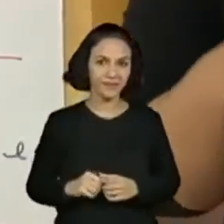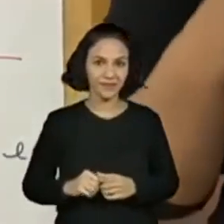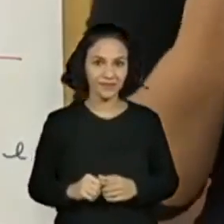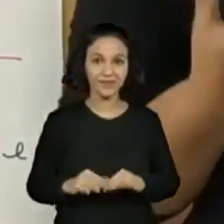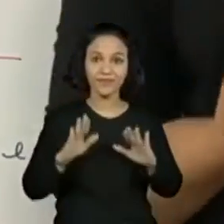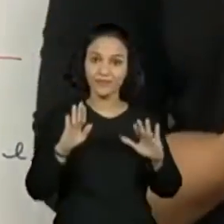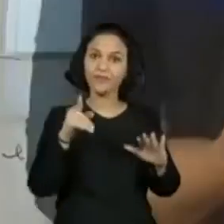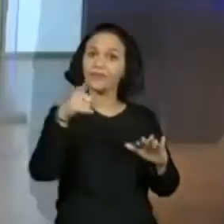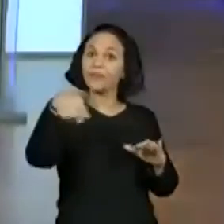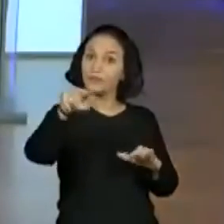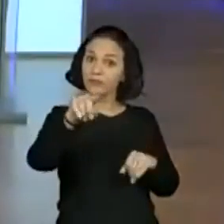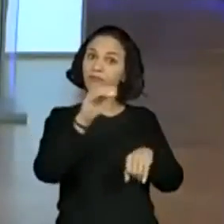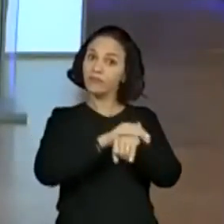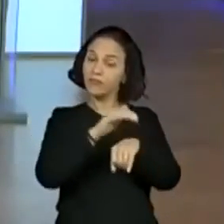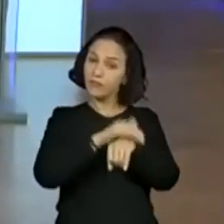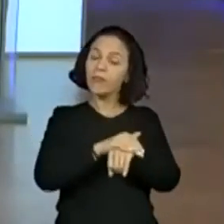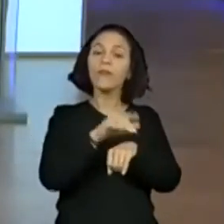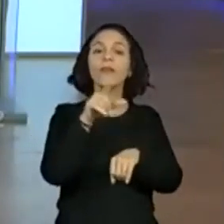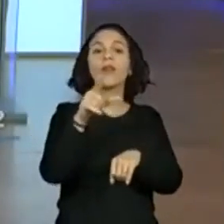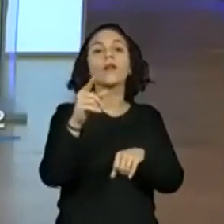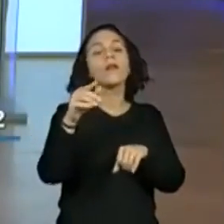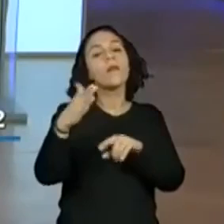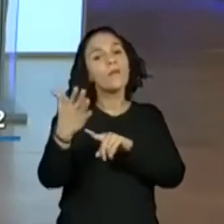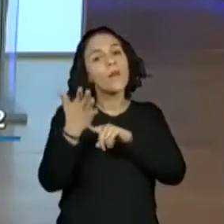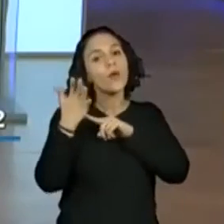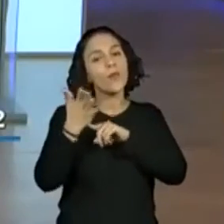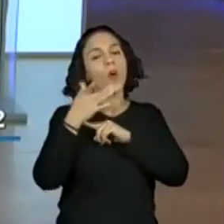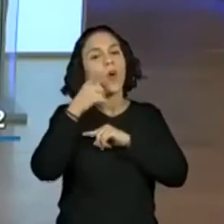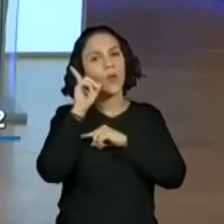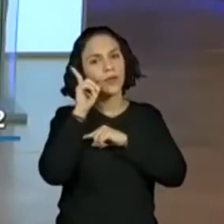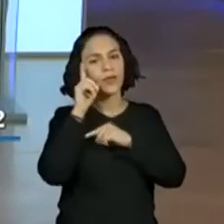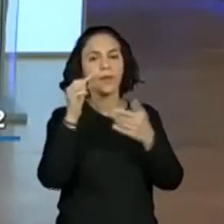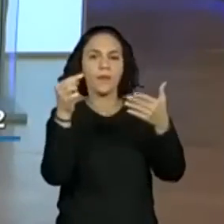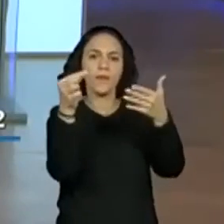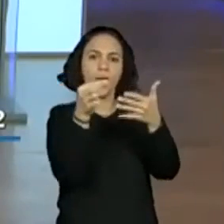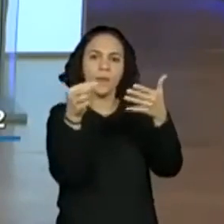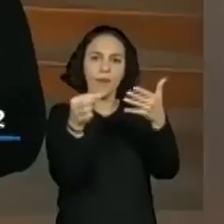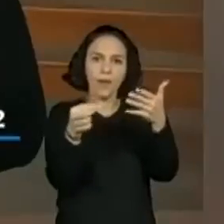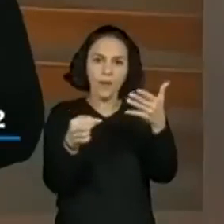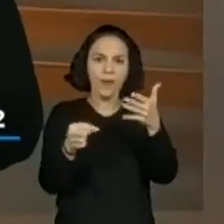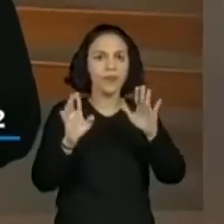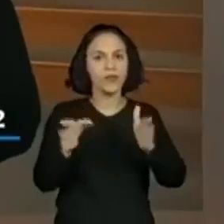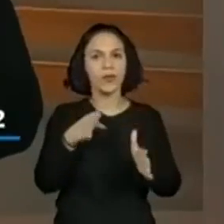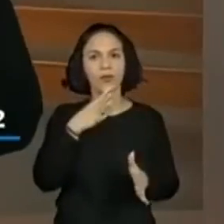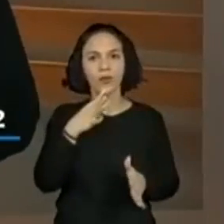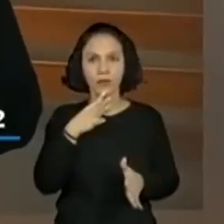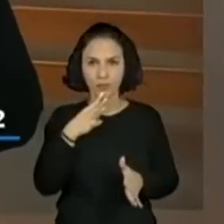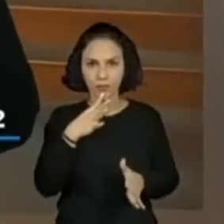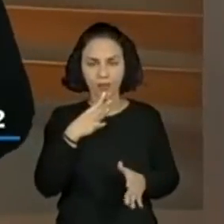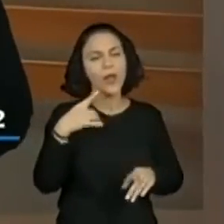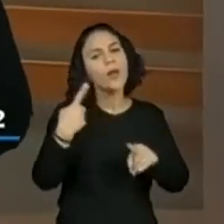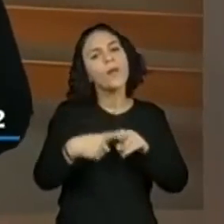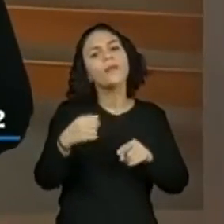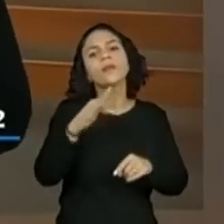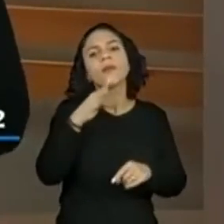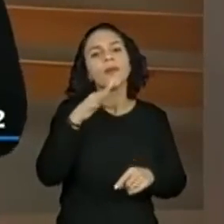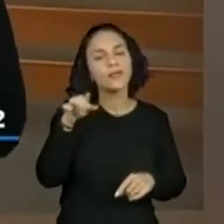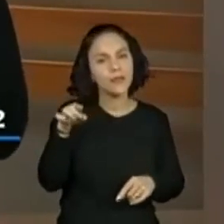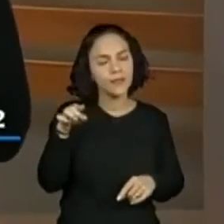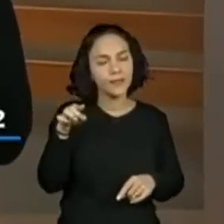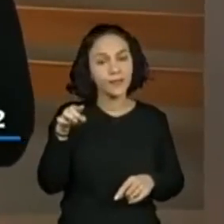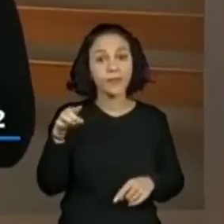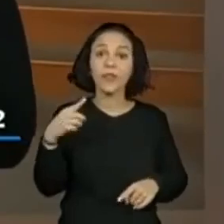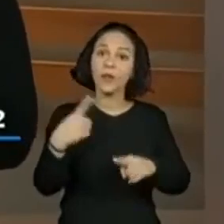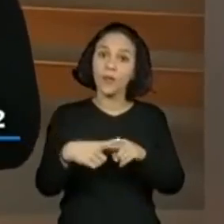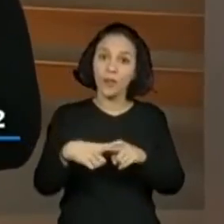foram levantamentos dos conhecimentos da parte conhecida do conto. Por que que é importante saber? Porque a gente